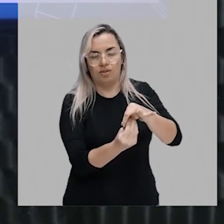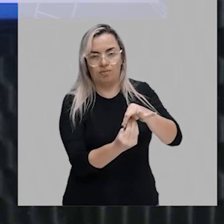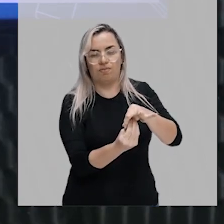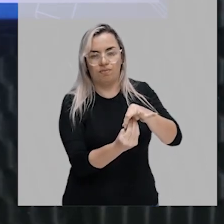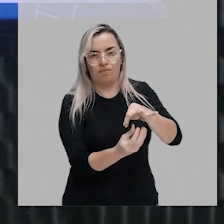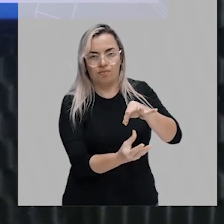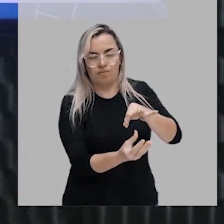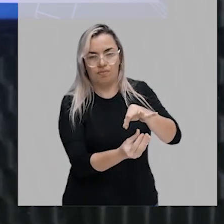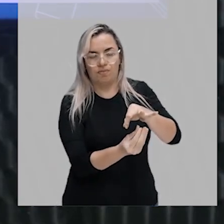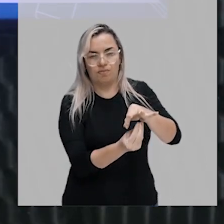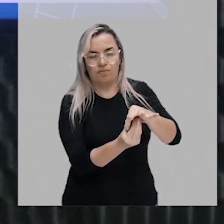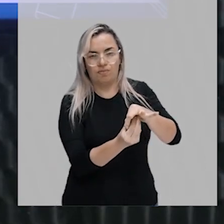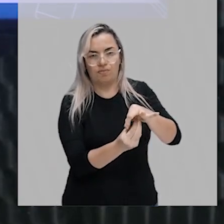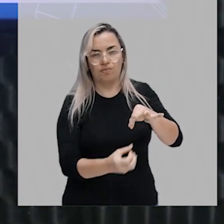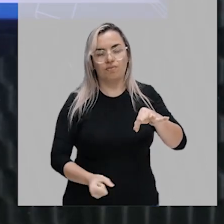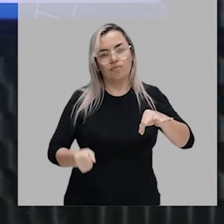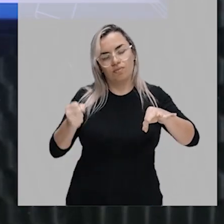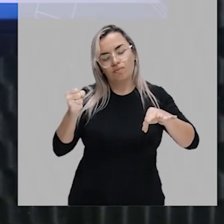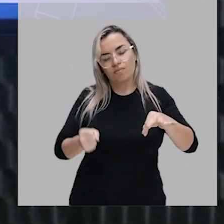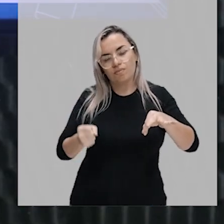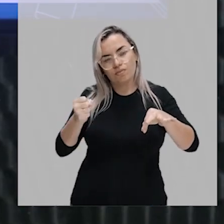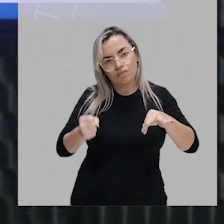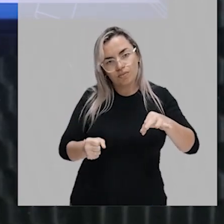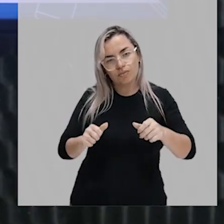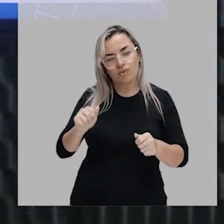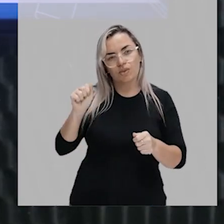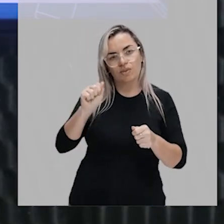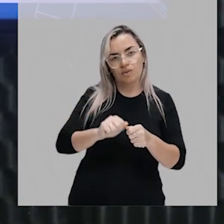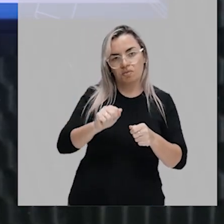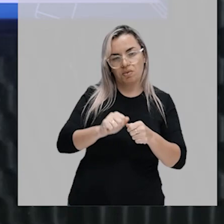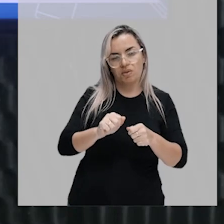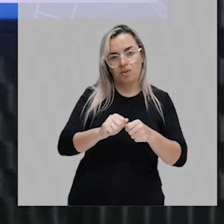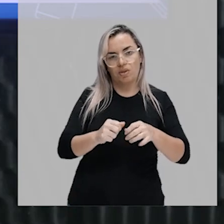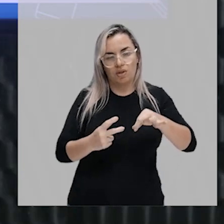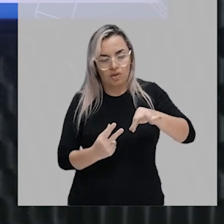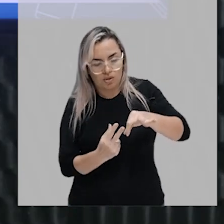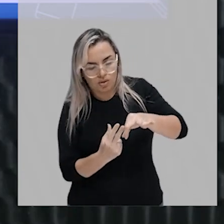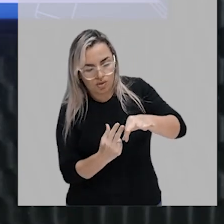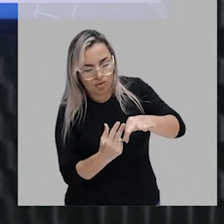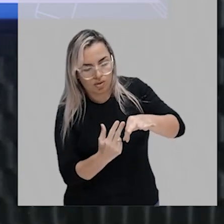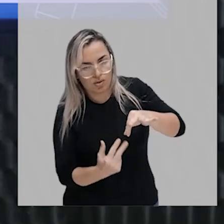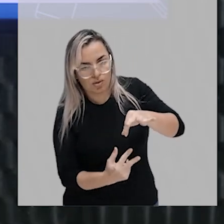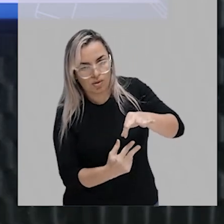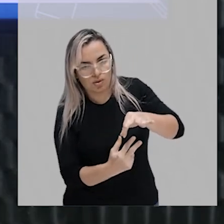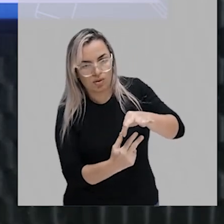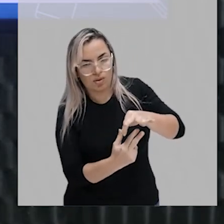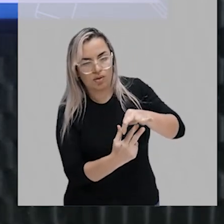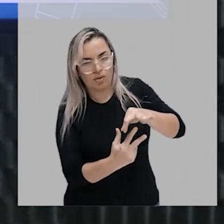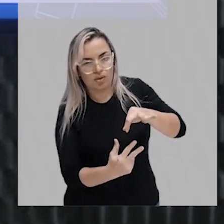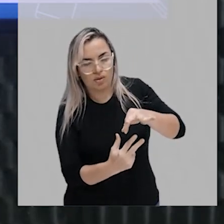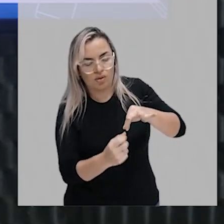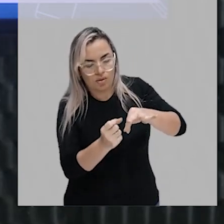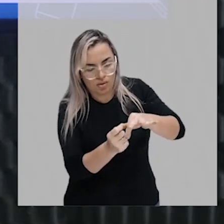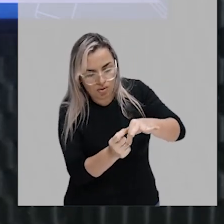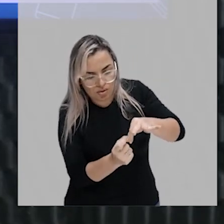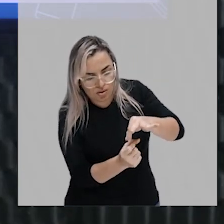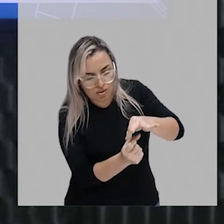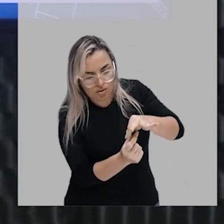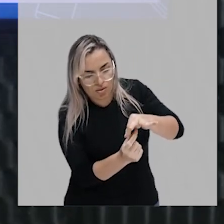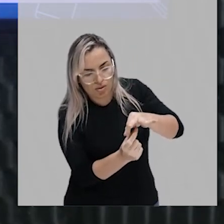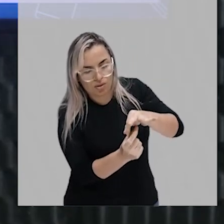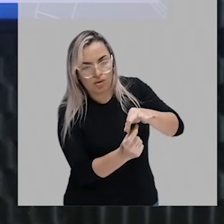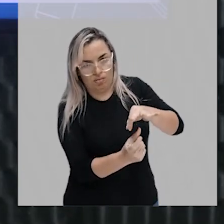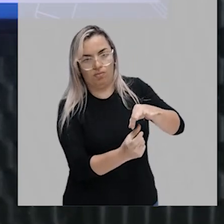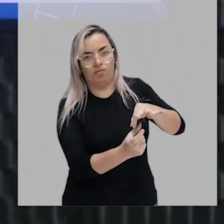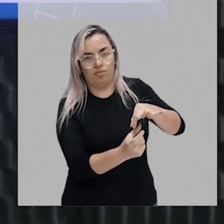E aí pode ser feito um procedimento cirúrgico para poder promover o aumento dessa